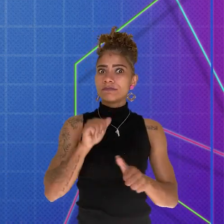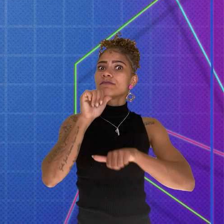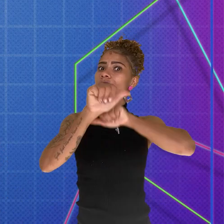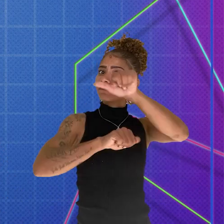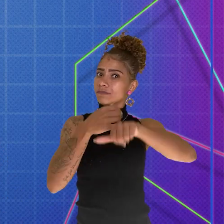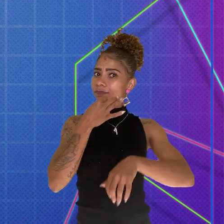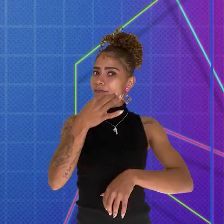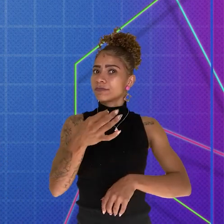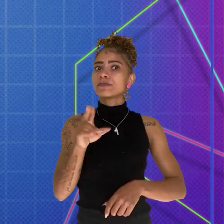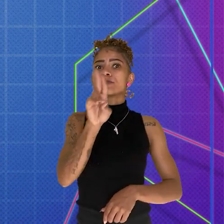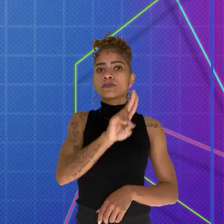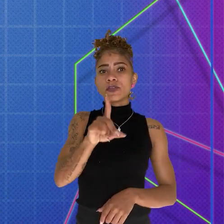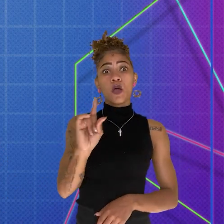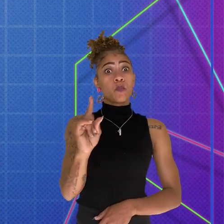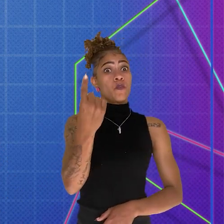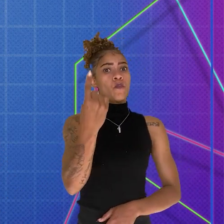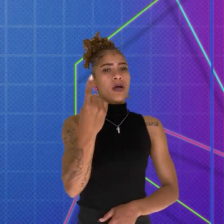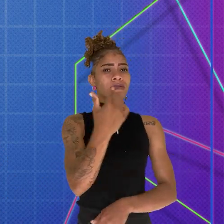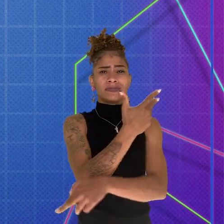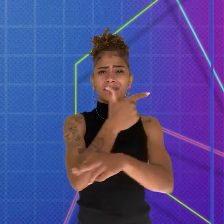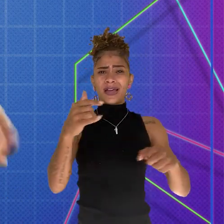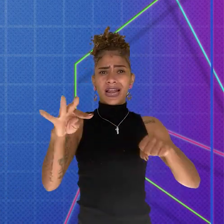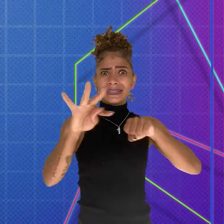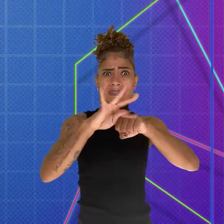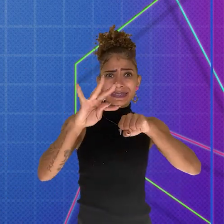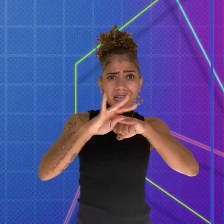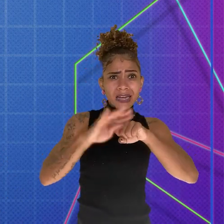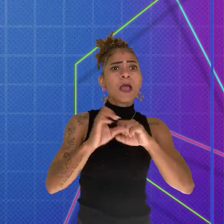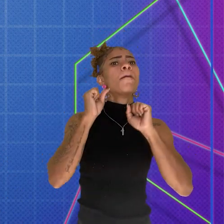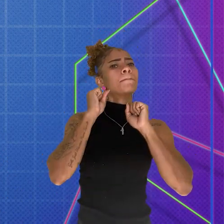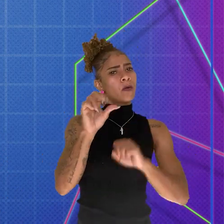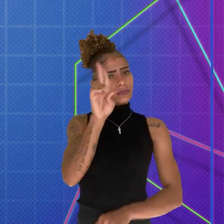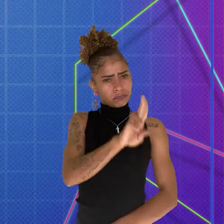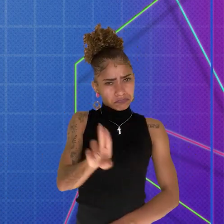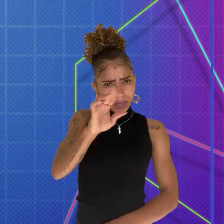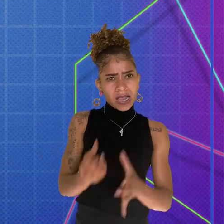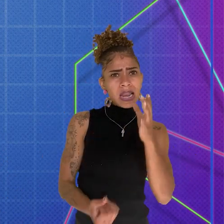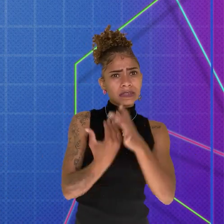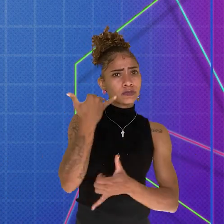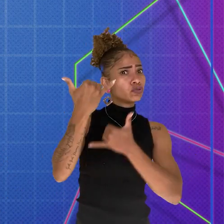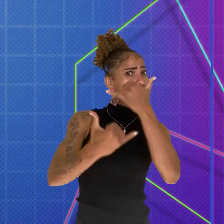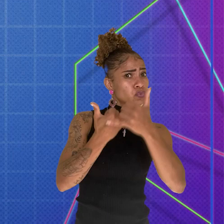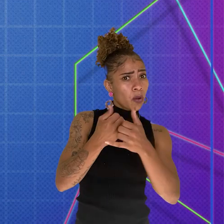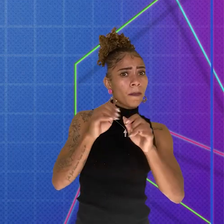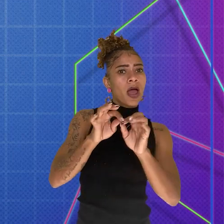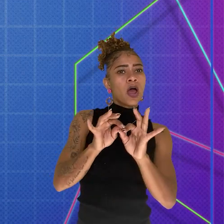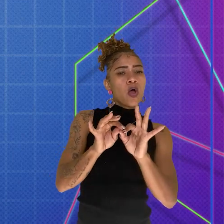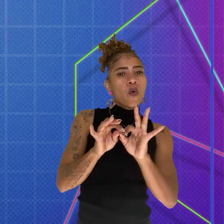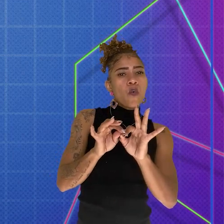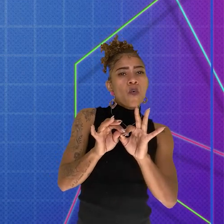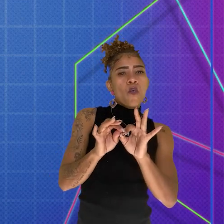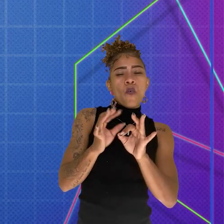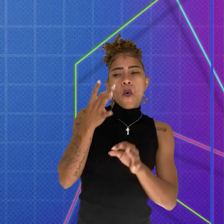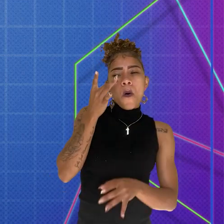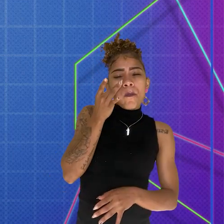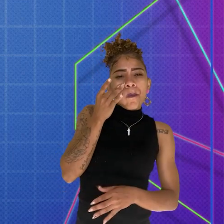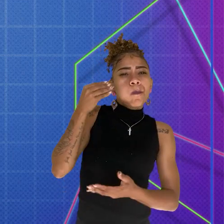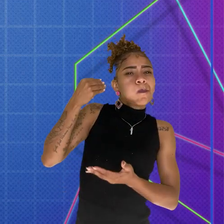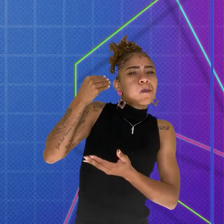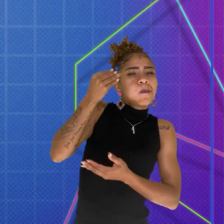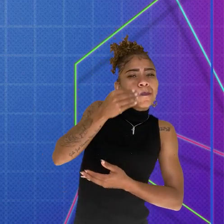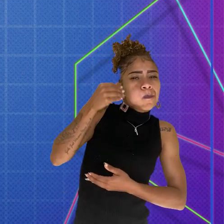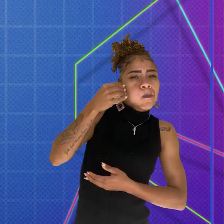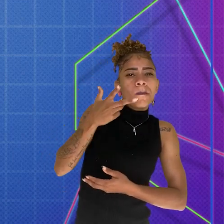sonora a partir da gravidade é apenas uma das muitas técnicas que podem ser usadas na criação de jogos para aumentar a imersão do jogador e